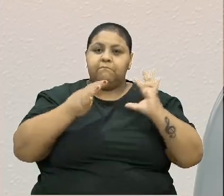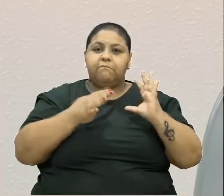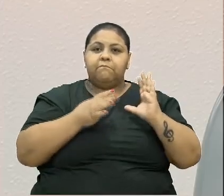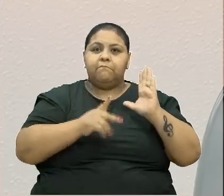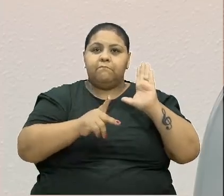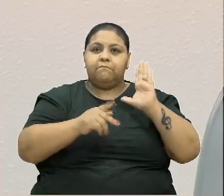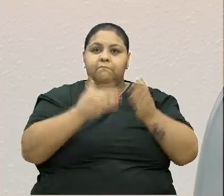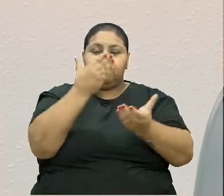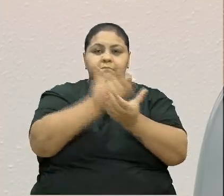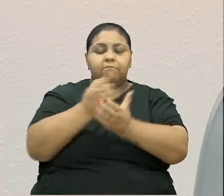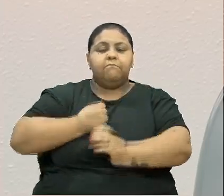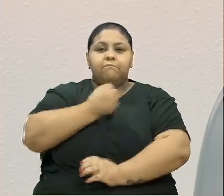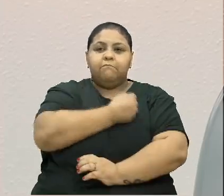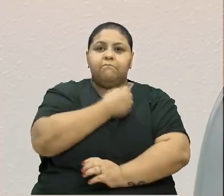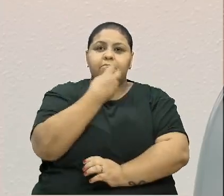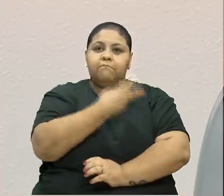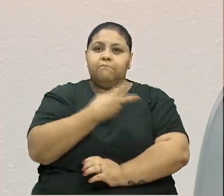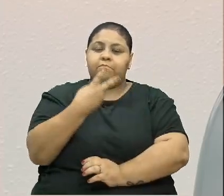ao processo número